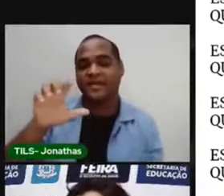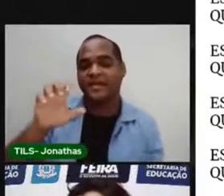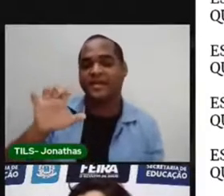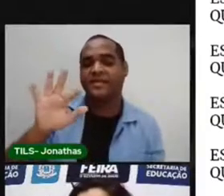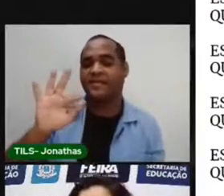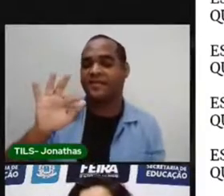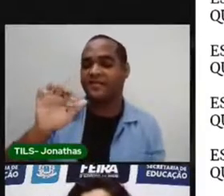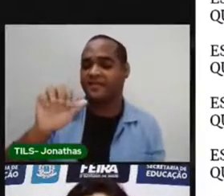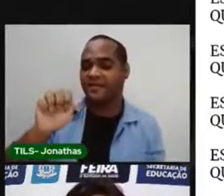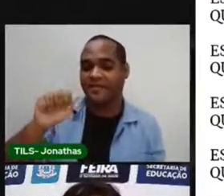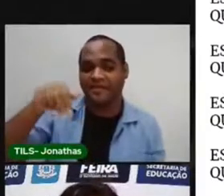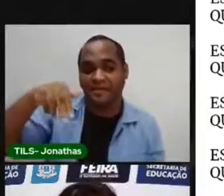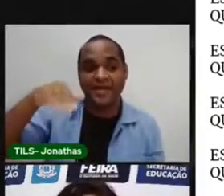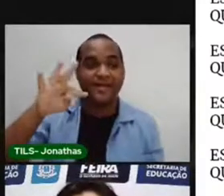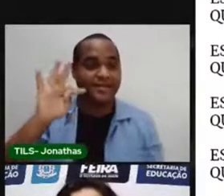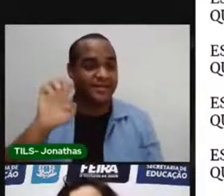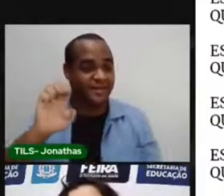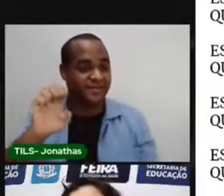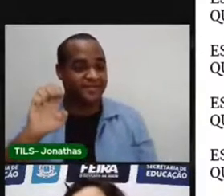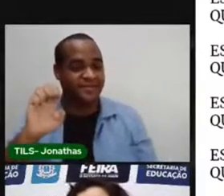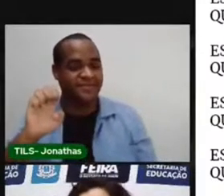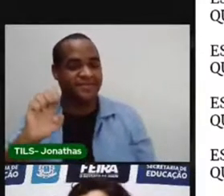Elefante.